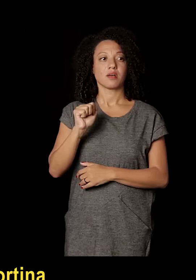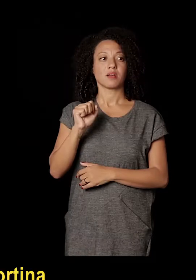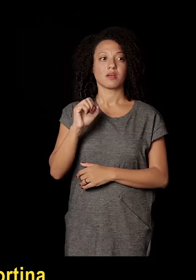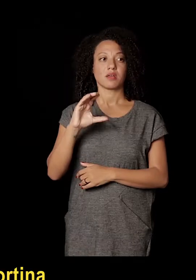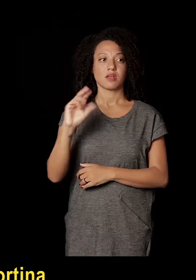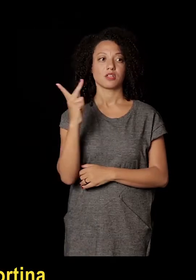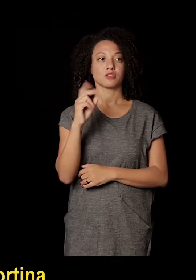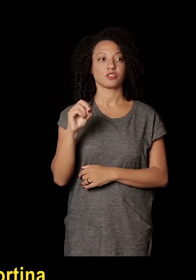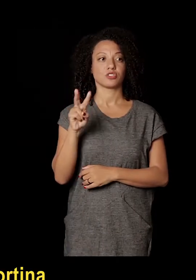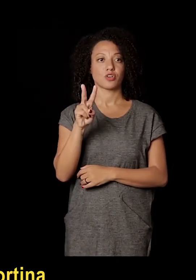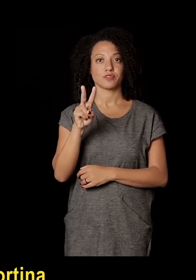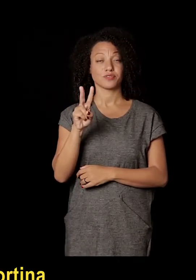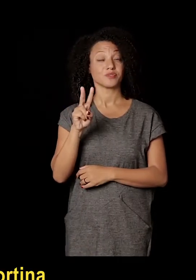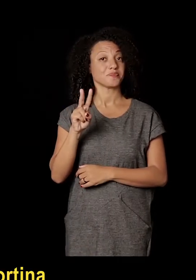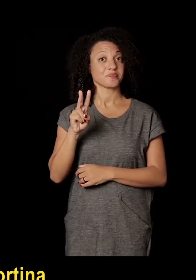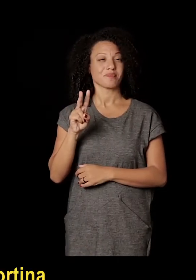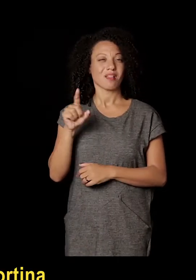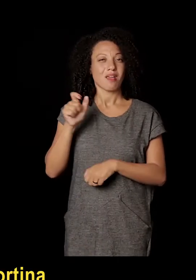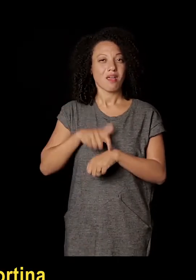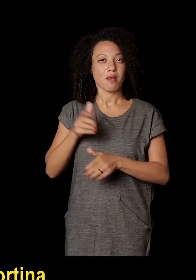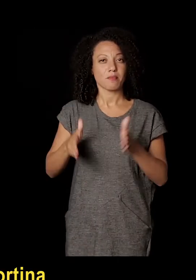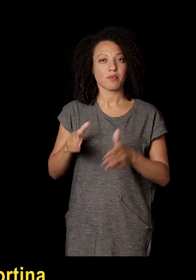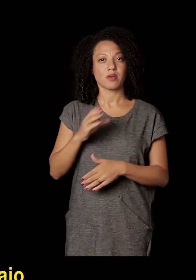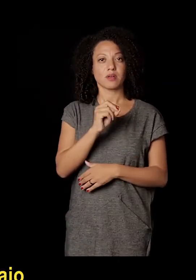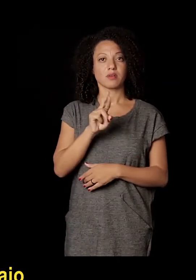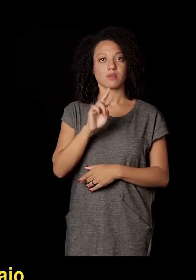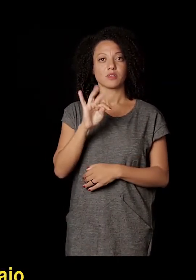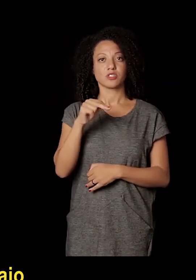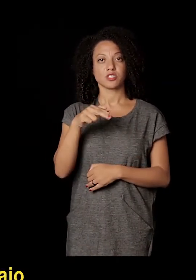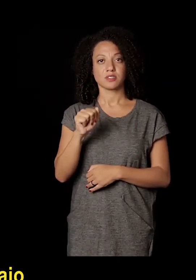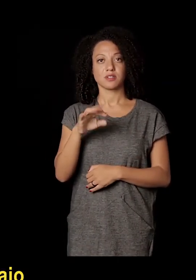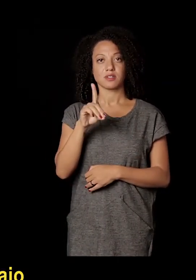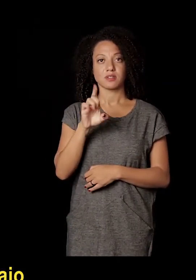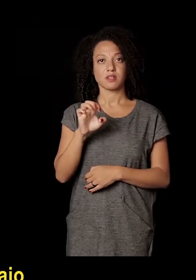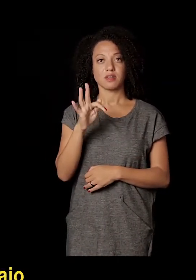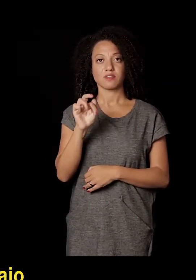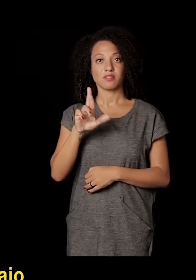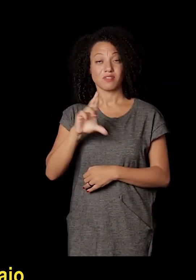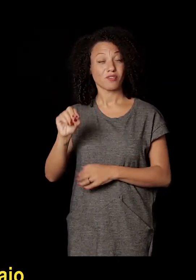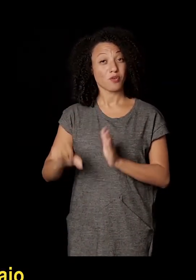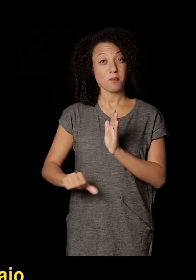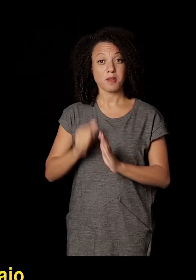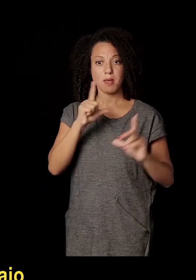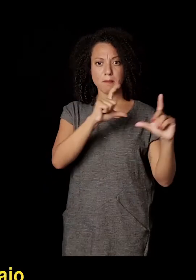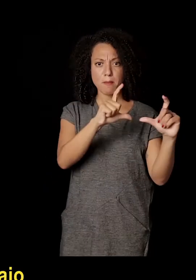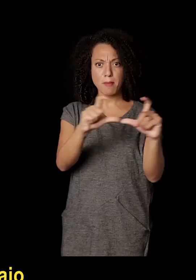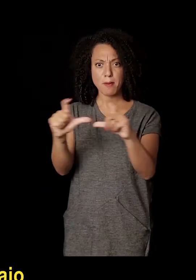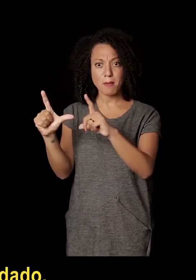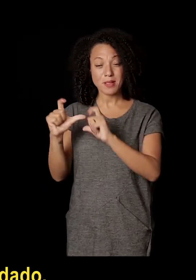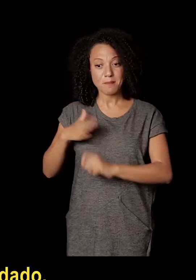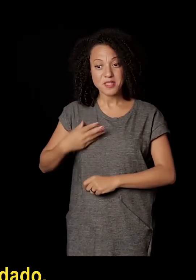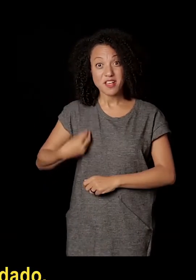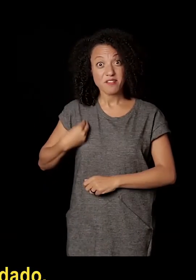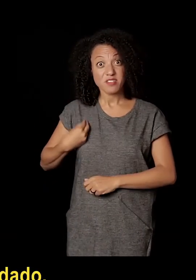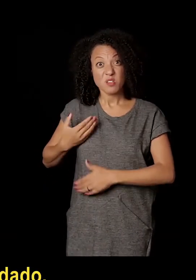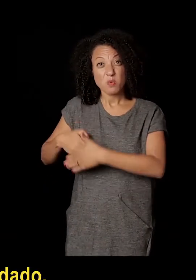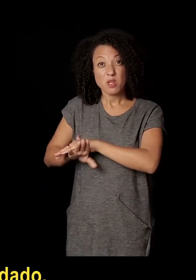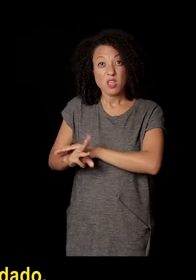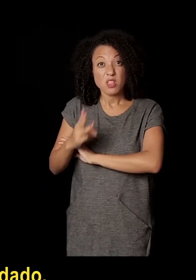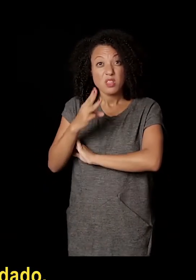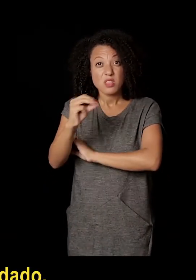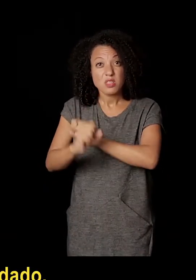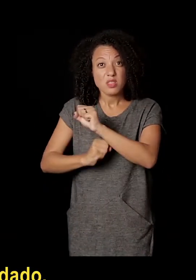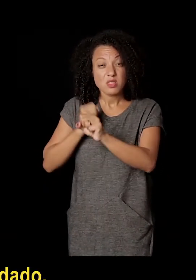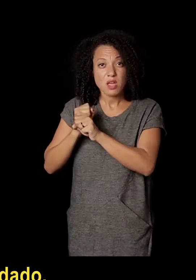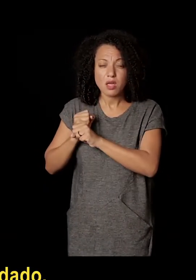de Ferro. E nesse trabalho, que foi meu primeiro ensaio fotográfico da minha vida, que ficou 30 anos guardado e